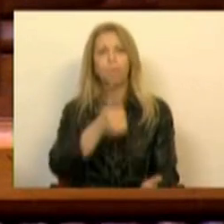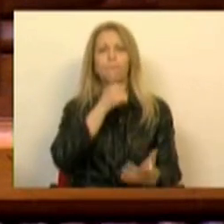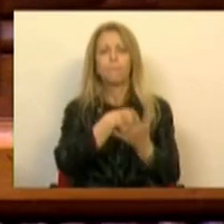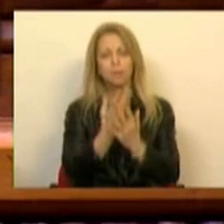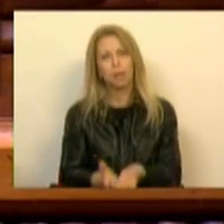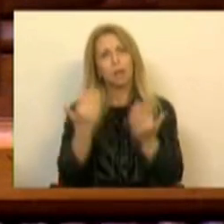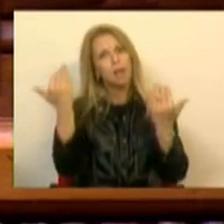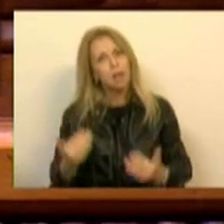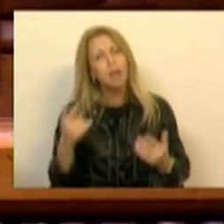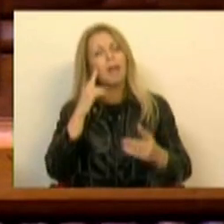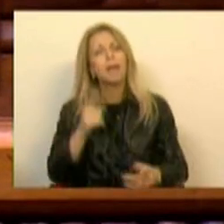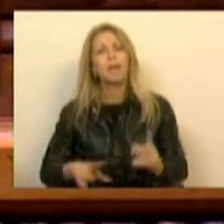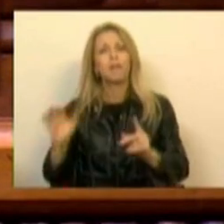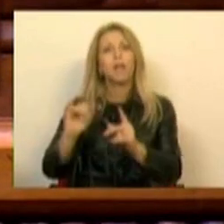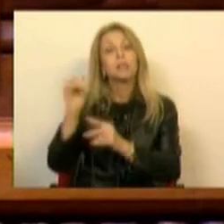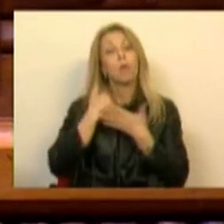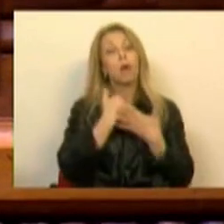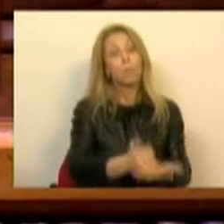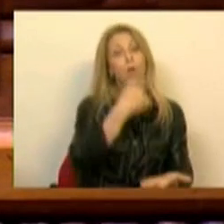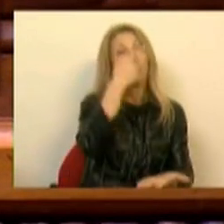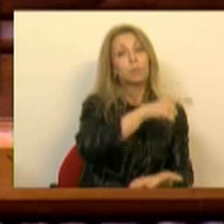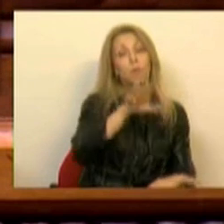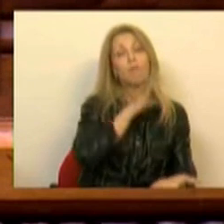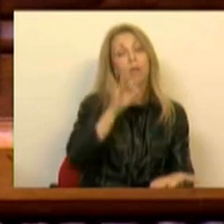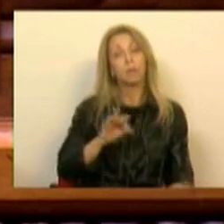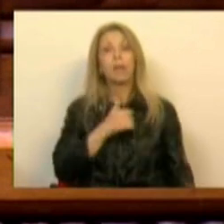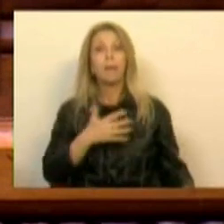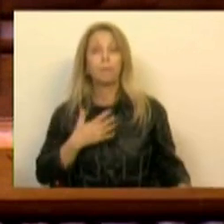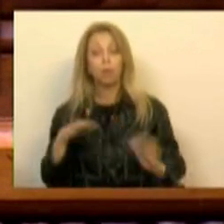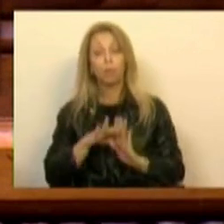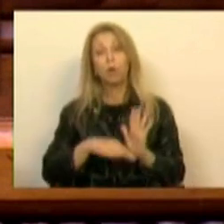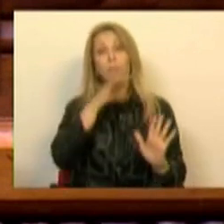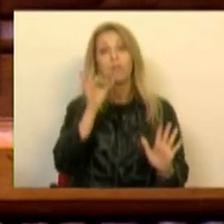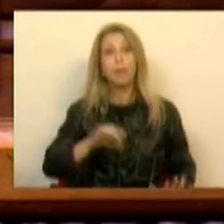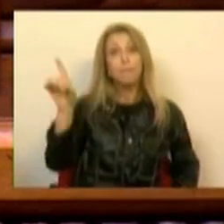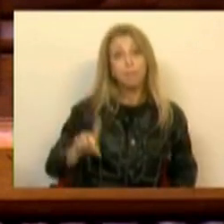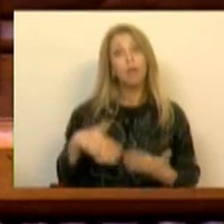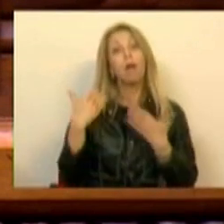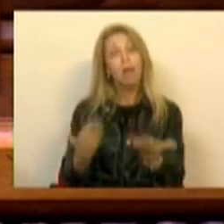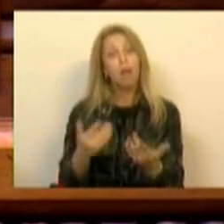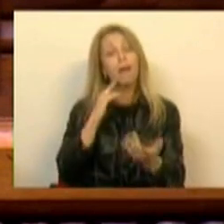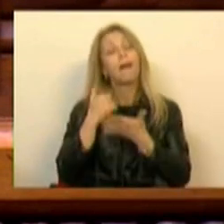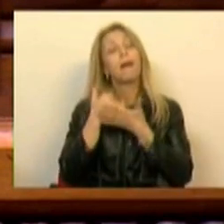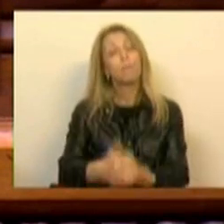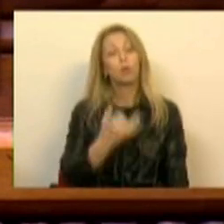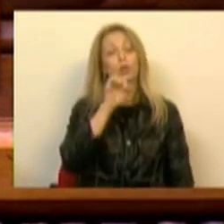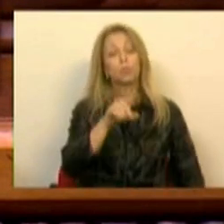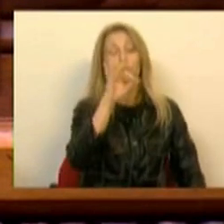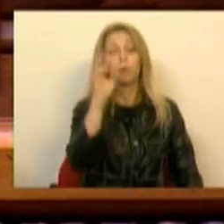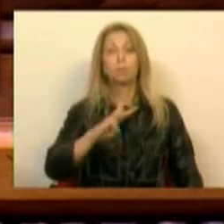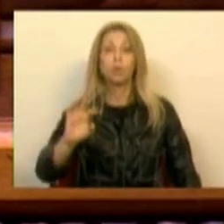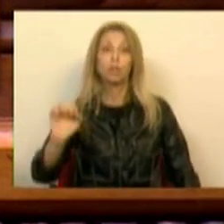apoiar as famílias e as empresas. O programa Famílias Primeiro permitiu apoiar com mais de 2,4 mil milhões de euros o rendimento das